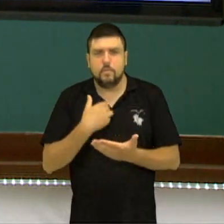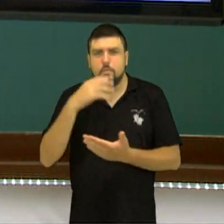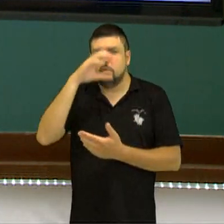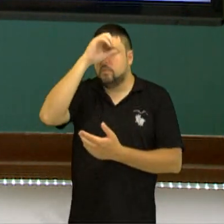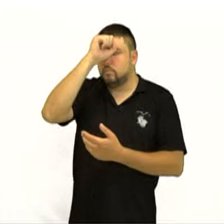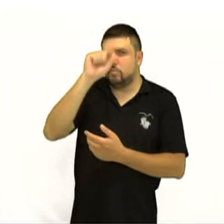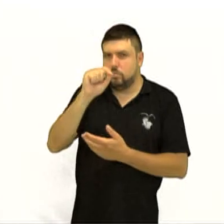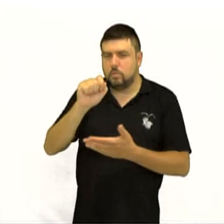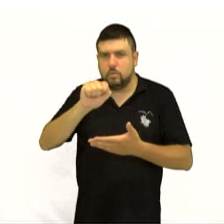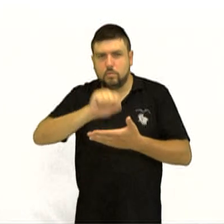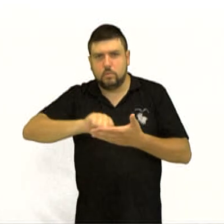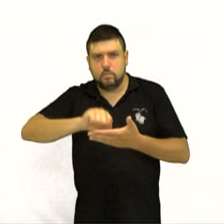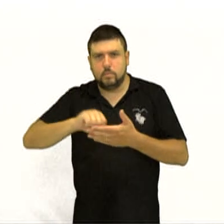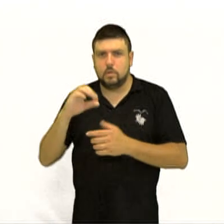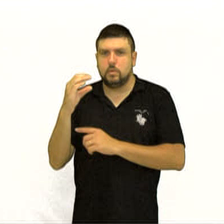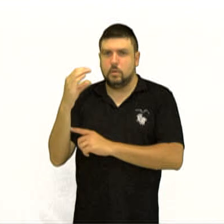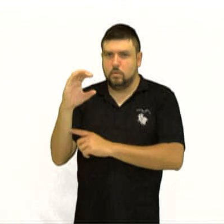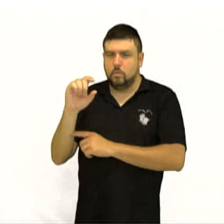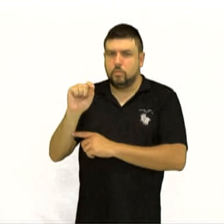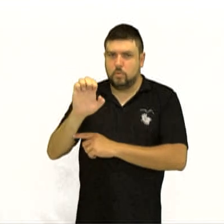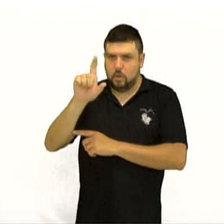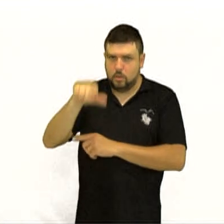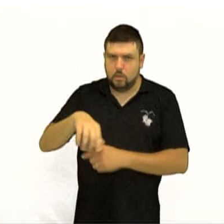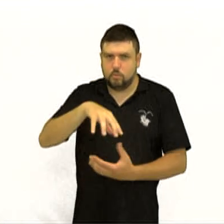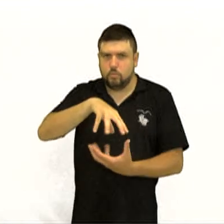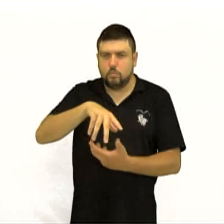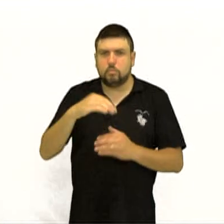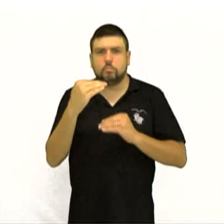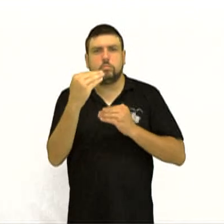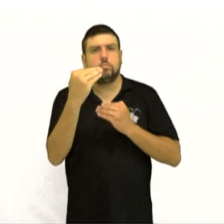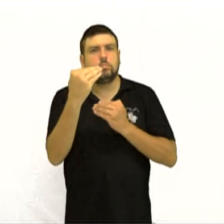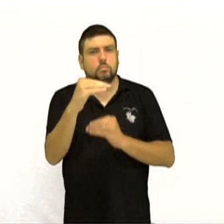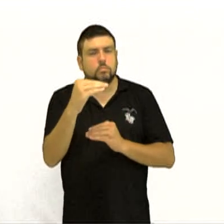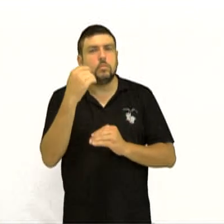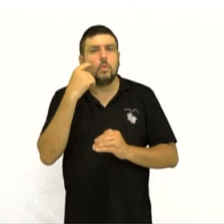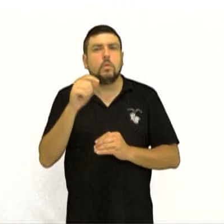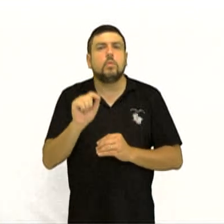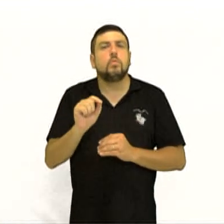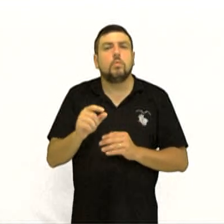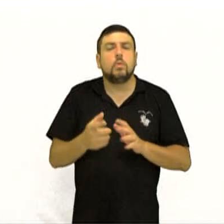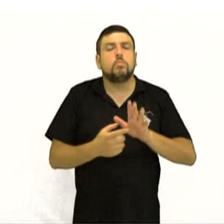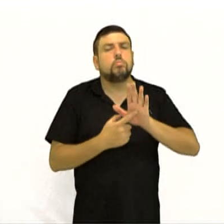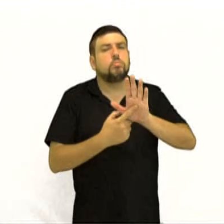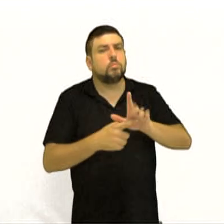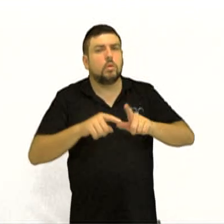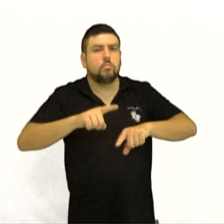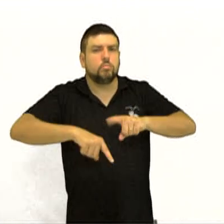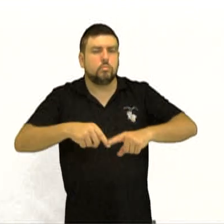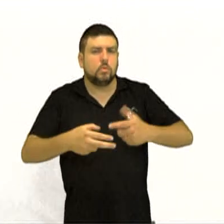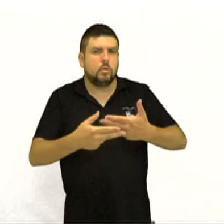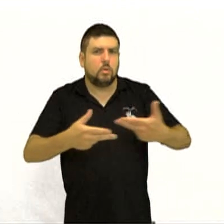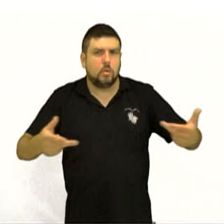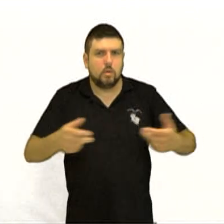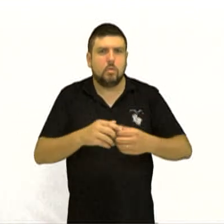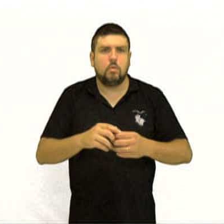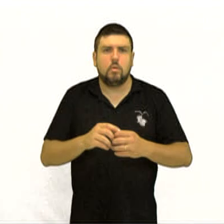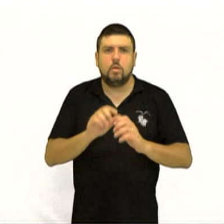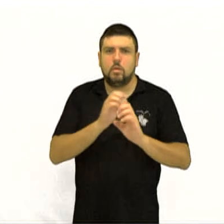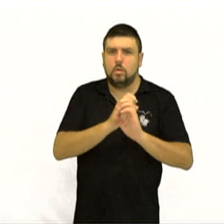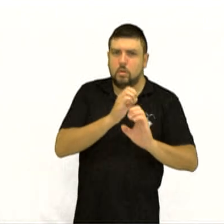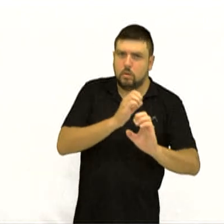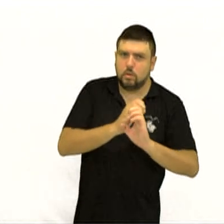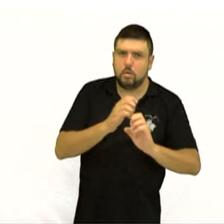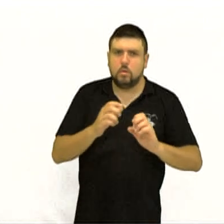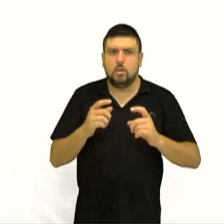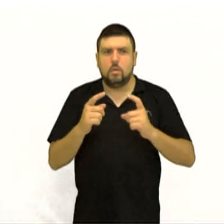na engenharia, na ciência. Aprendemos a colocar o número em notação científica, utilizando a regra lá das classes e